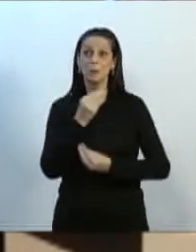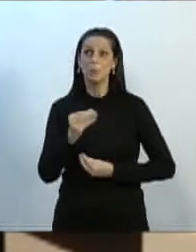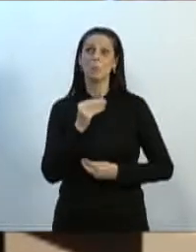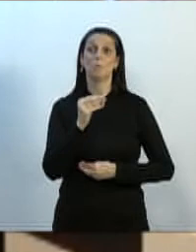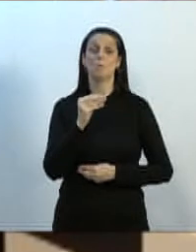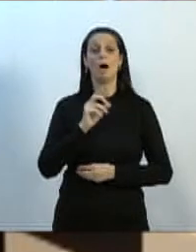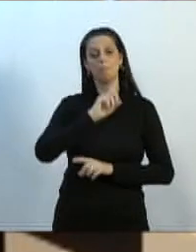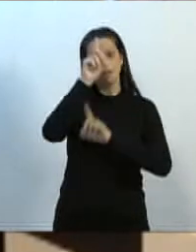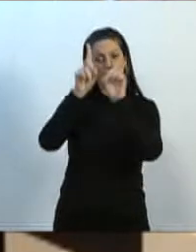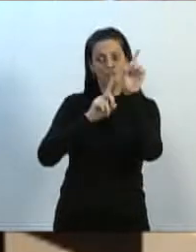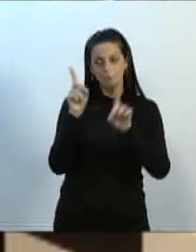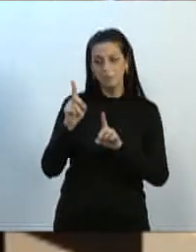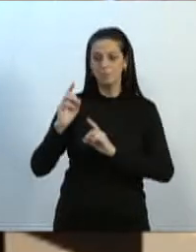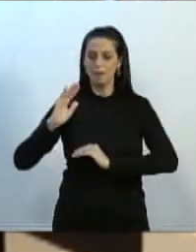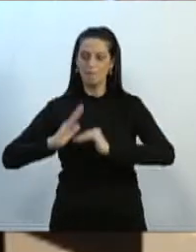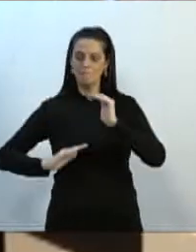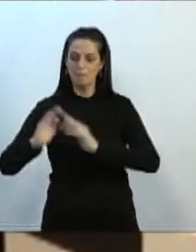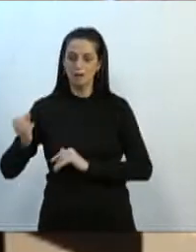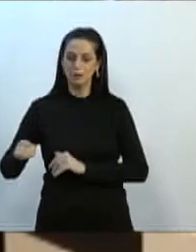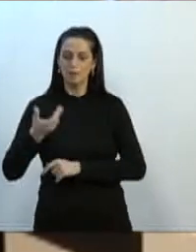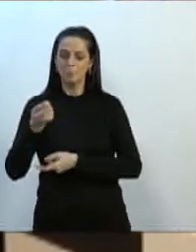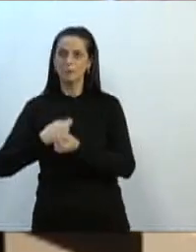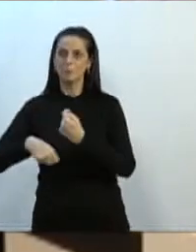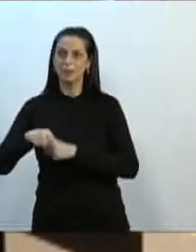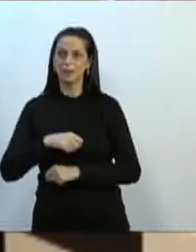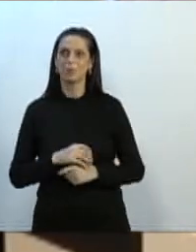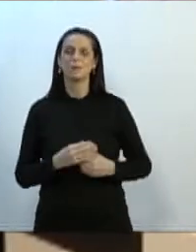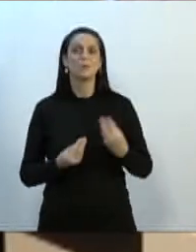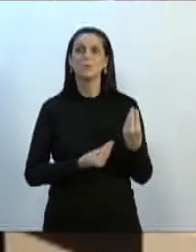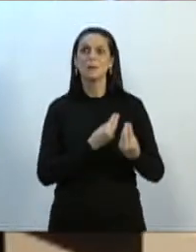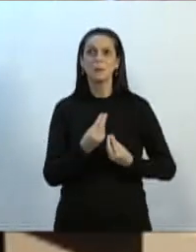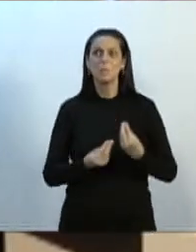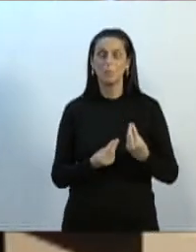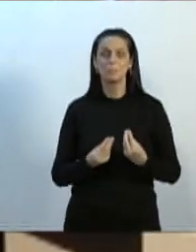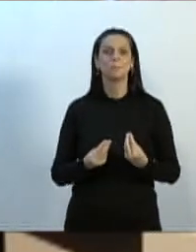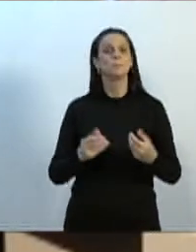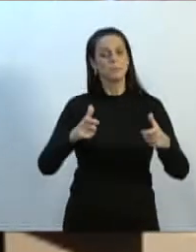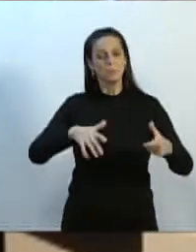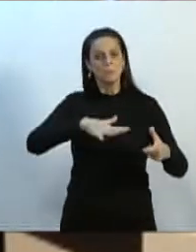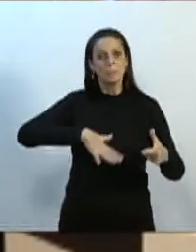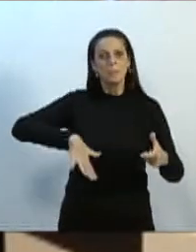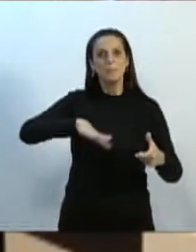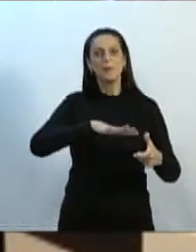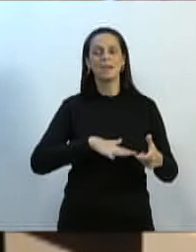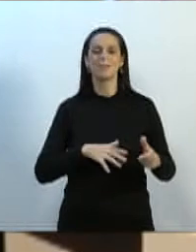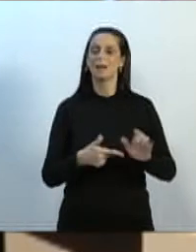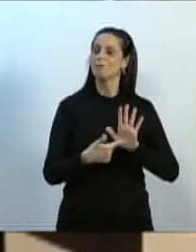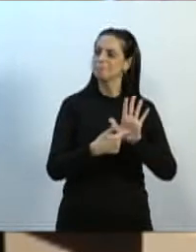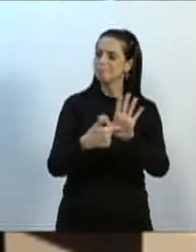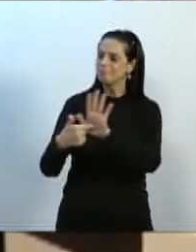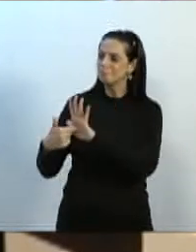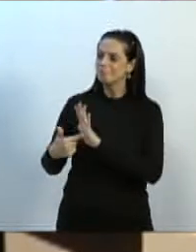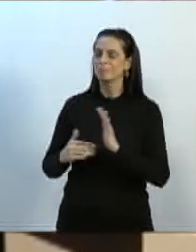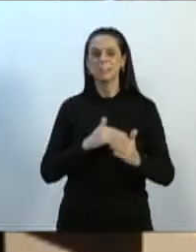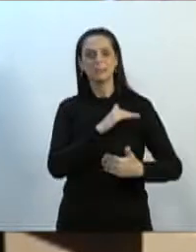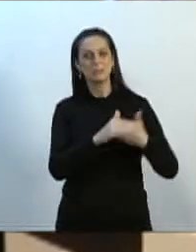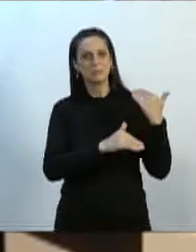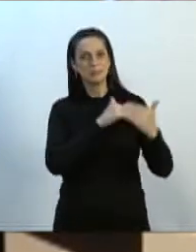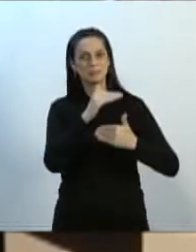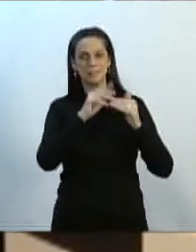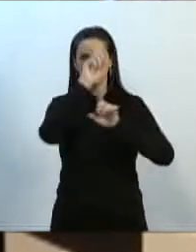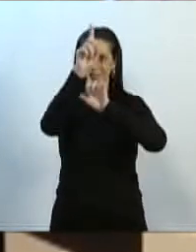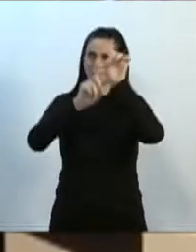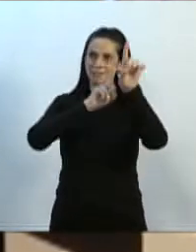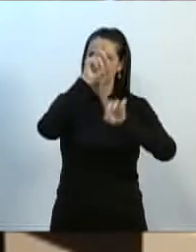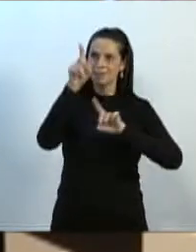suas ideias em novos negócios. Isso tudo em um espaço que proporcione condições ao desenvolvimento da criatividade